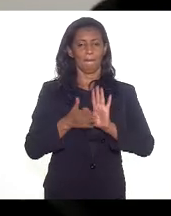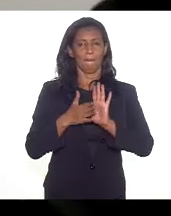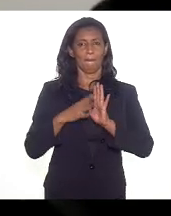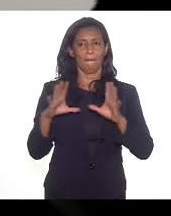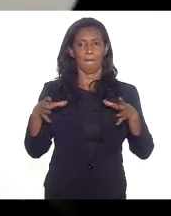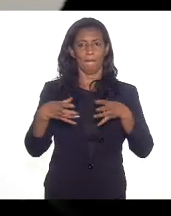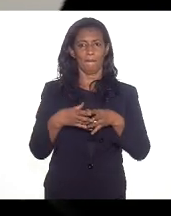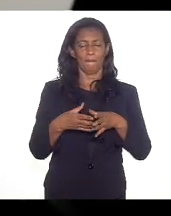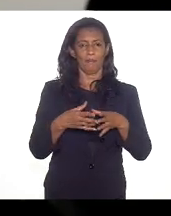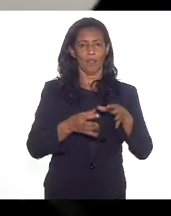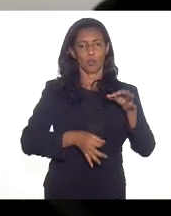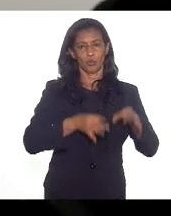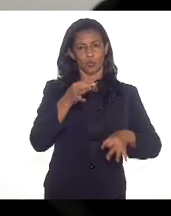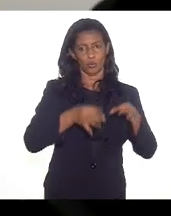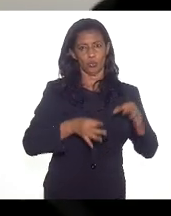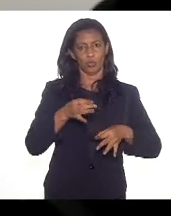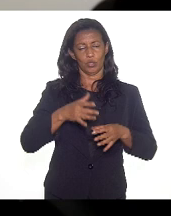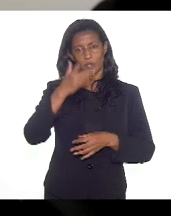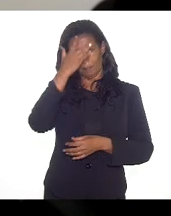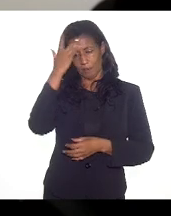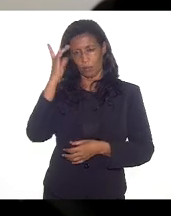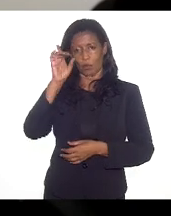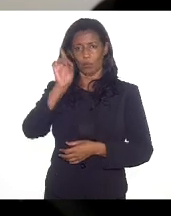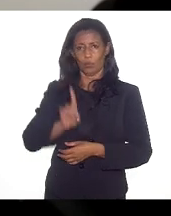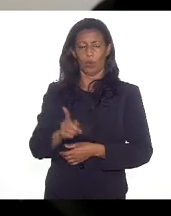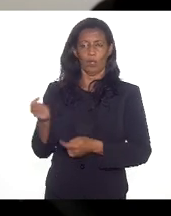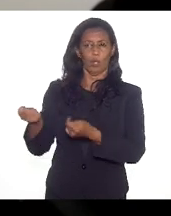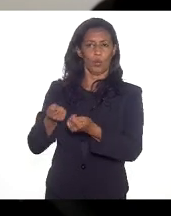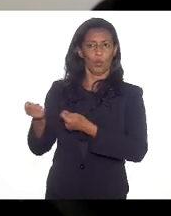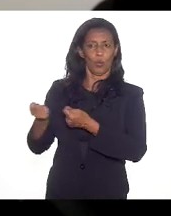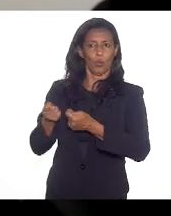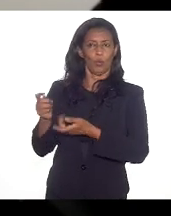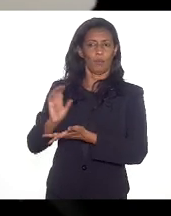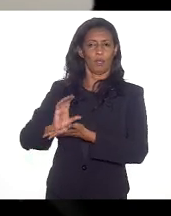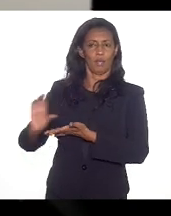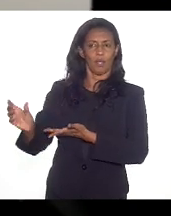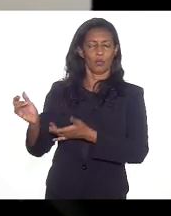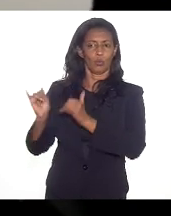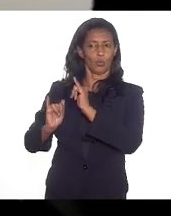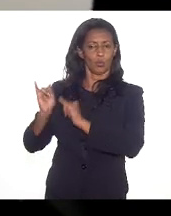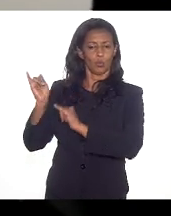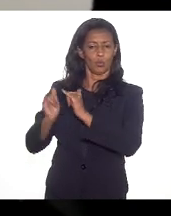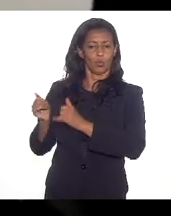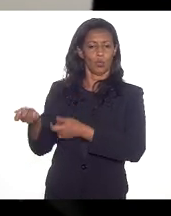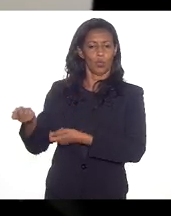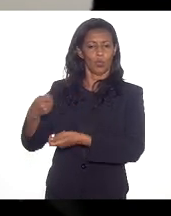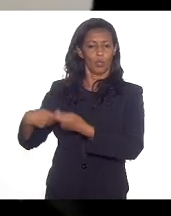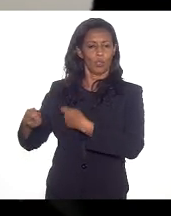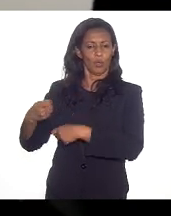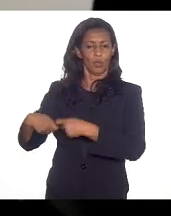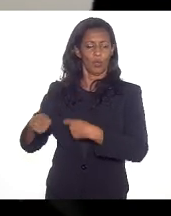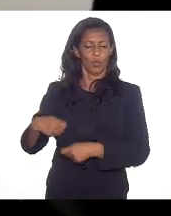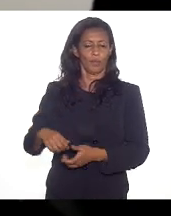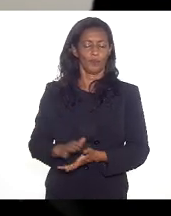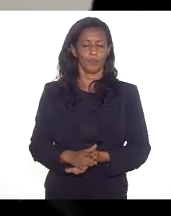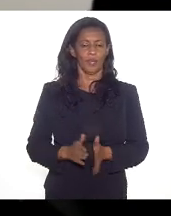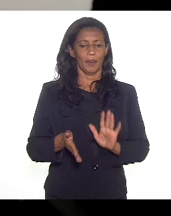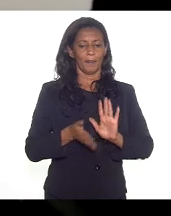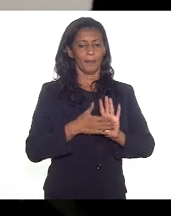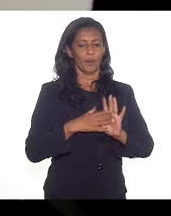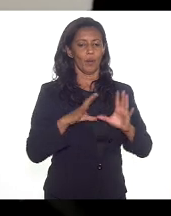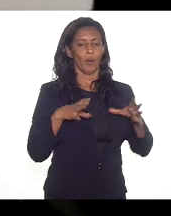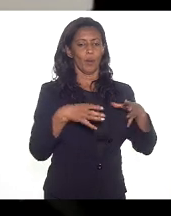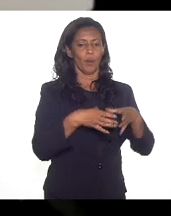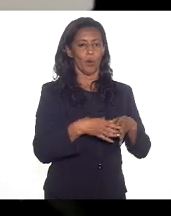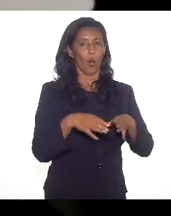comissões de Constituição e Justiça, da Pessoa com Deficiência, Economia, Indústria e Comércio e de Orçamento, Finanças, Fiscalização Financeira e Controle. Para emitir parecer pela Comissão